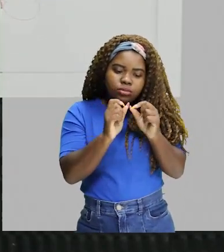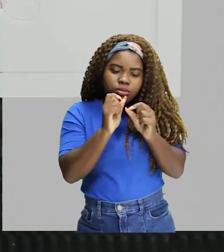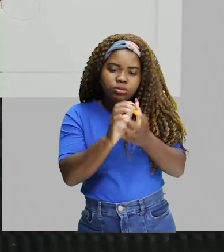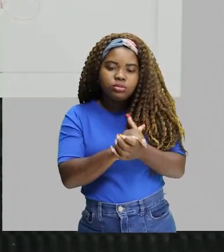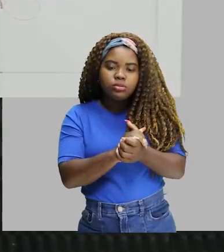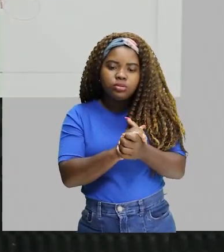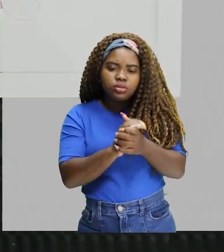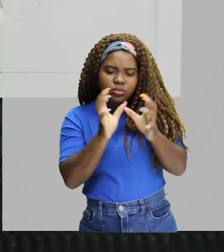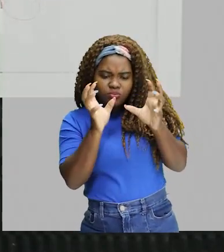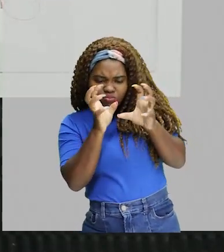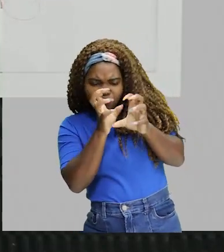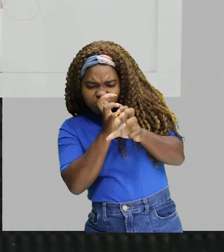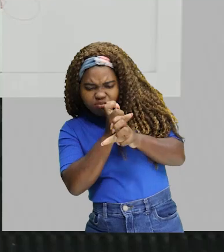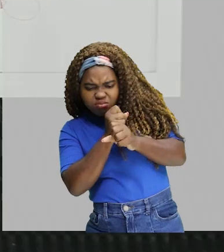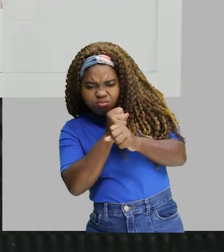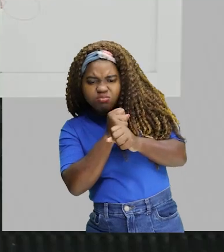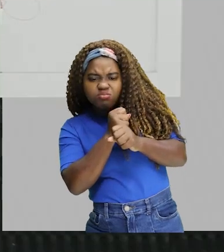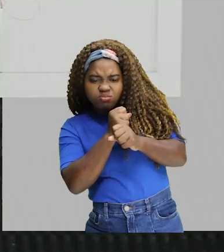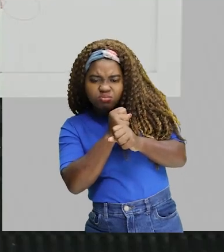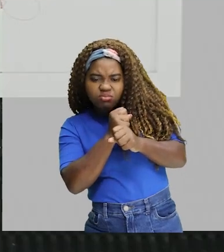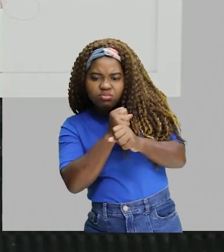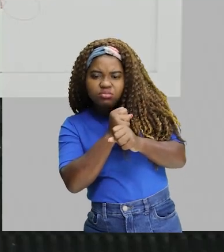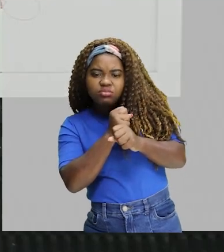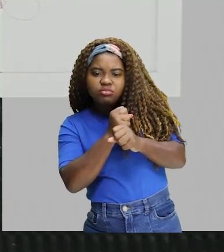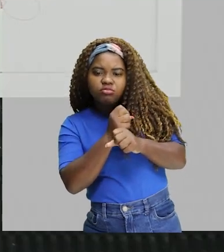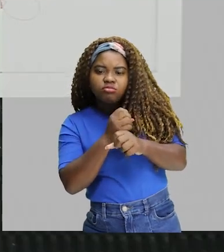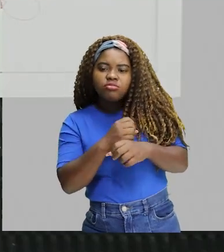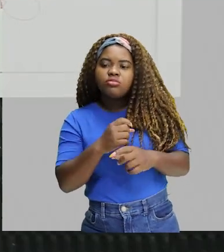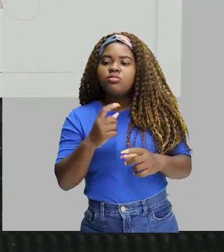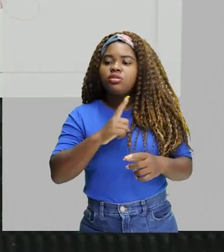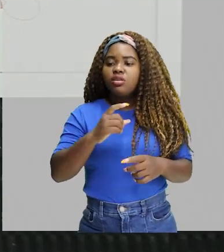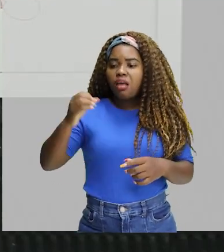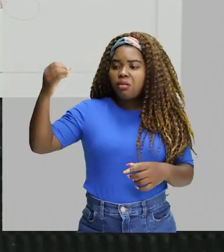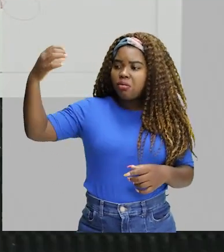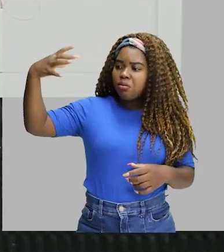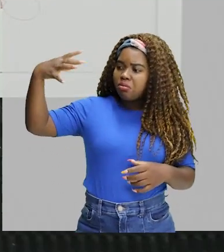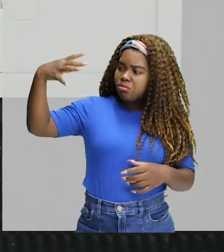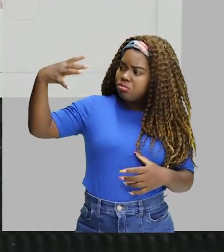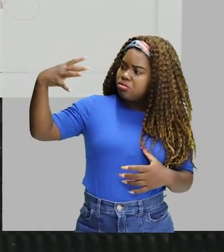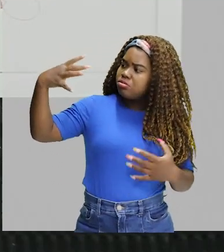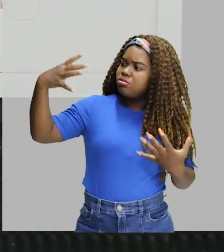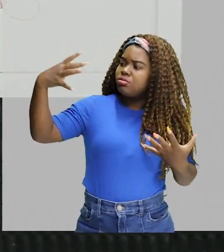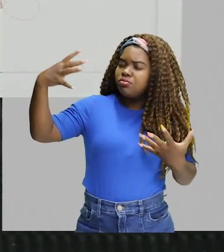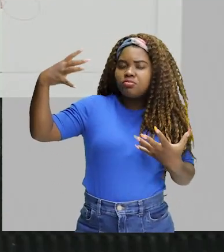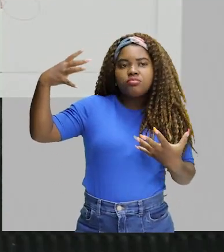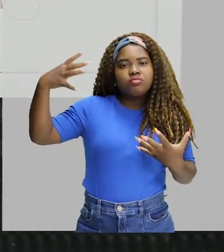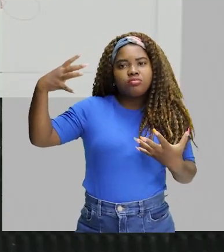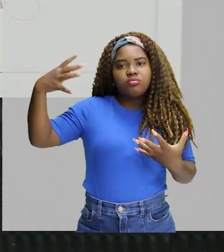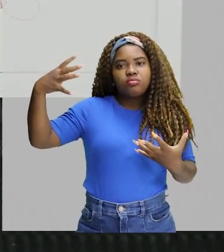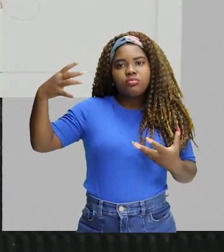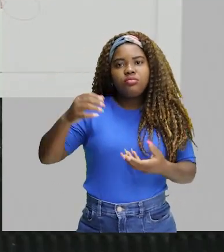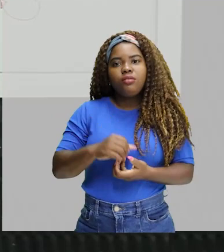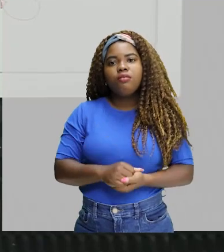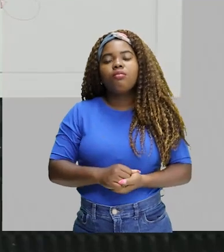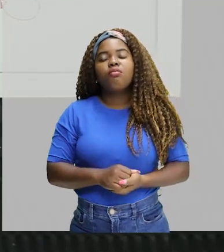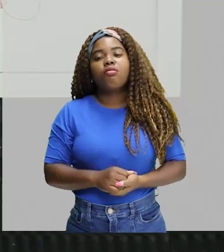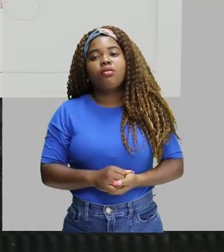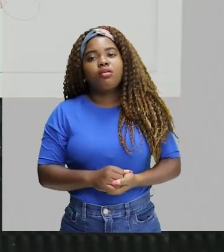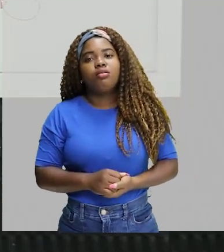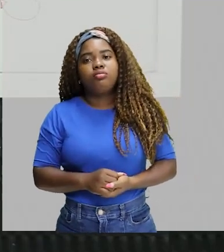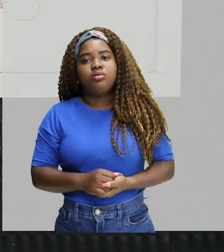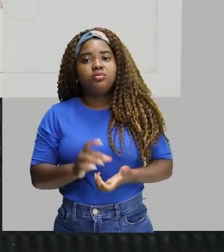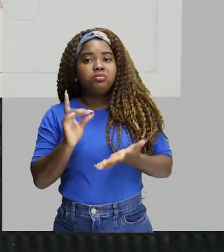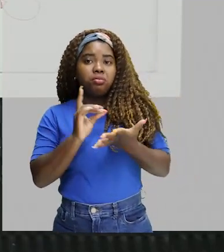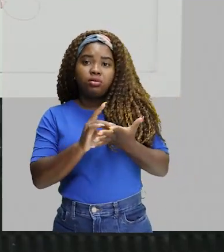são sombras geradas pela luz que entram necessariamente pela abertura que a caverna tem. Isso não pode